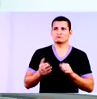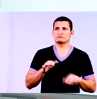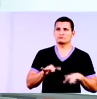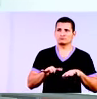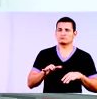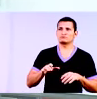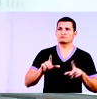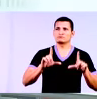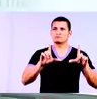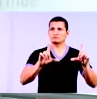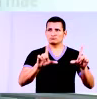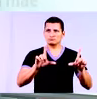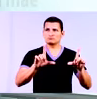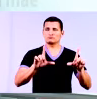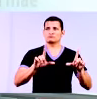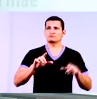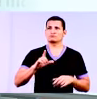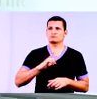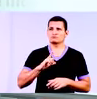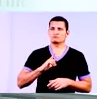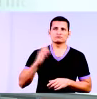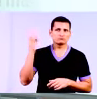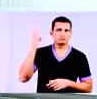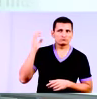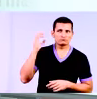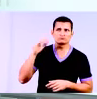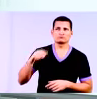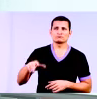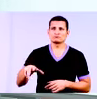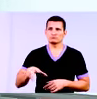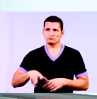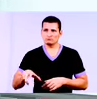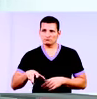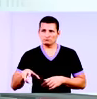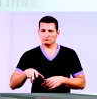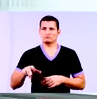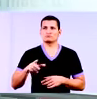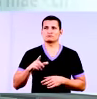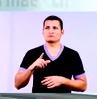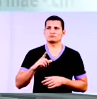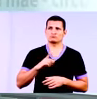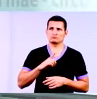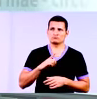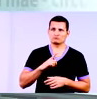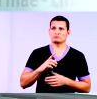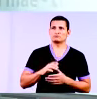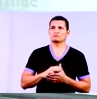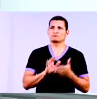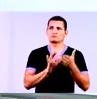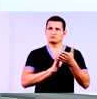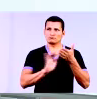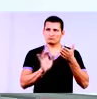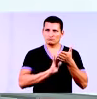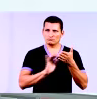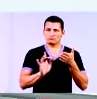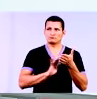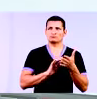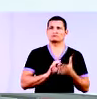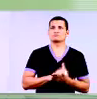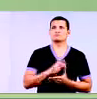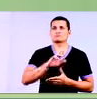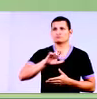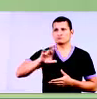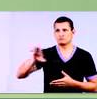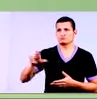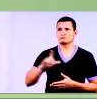os monitores, aí eu tenho a caixa de som, eu tenho o mouse, eu tenho tela touchscreen, e aí por diante a gente vai ver o detalhamento